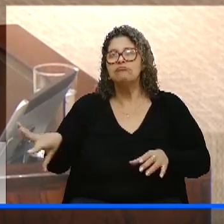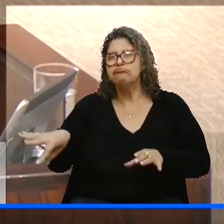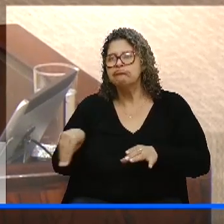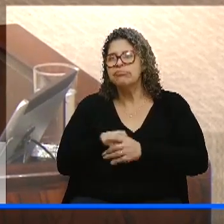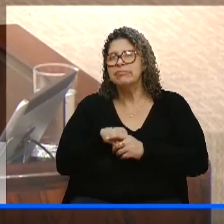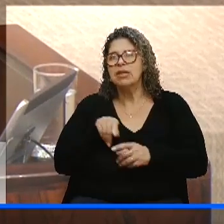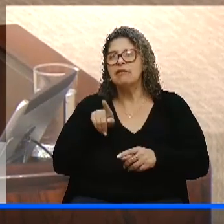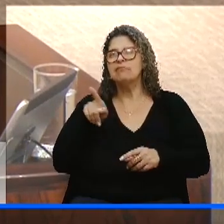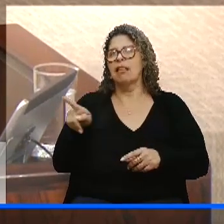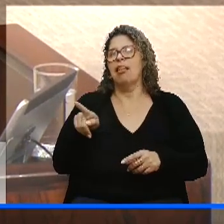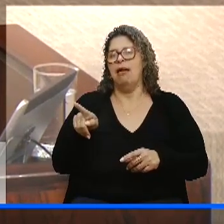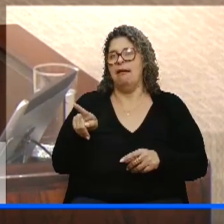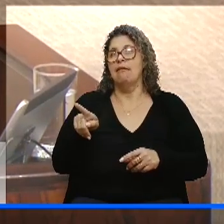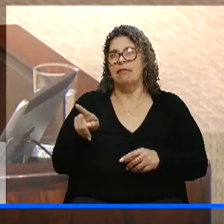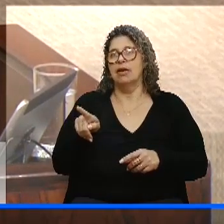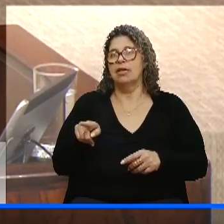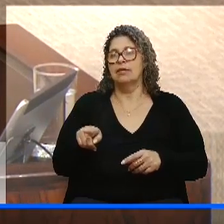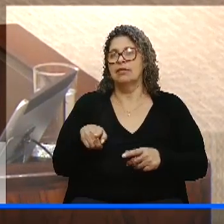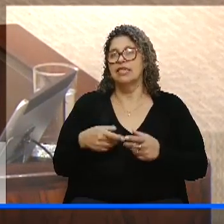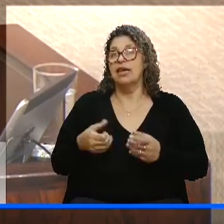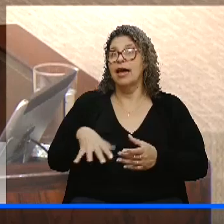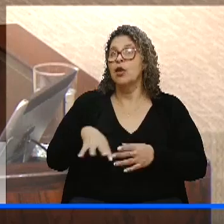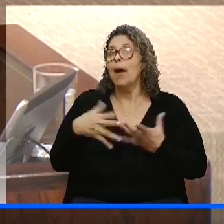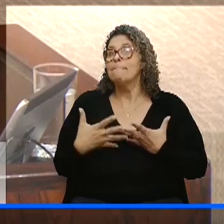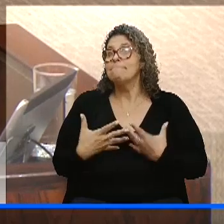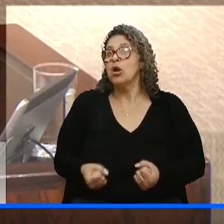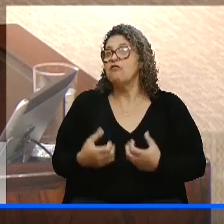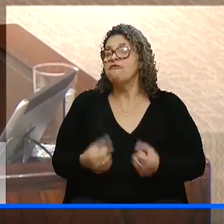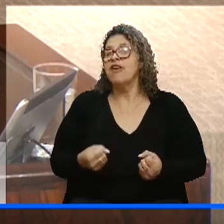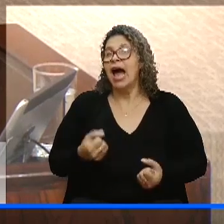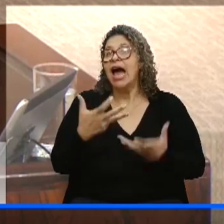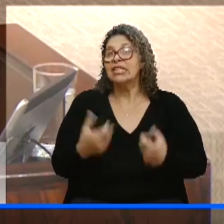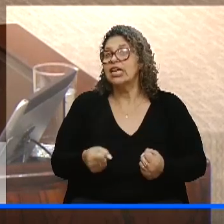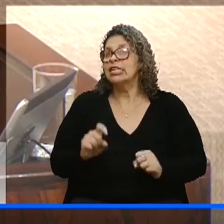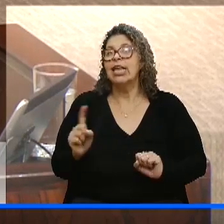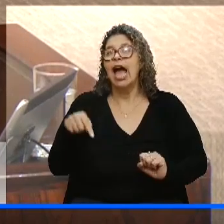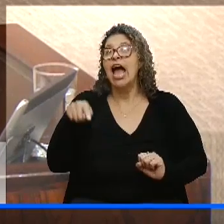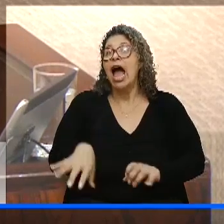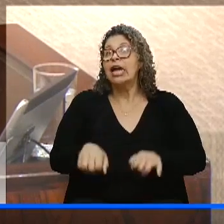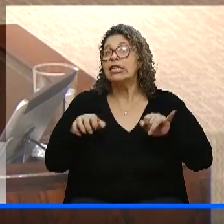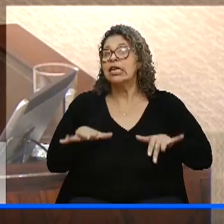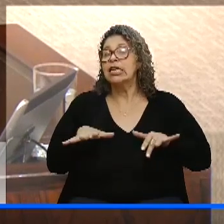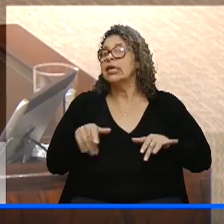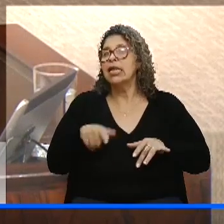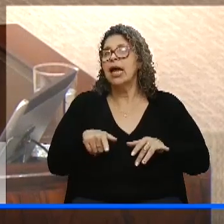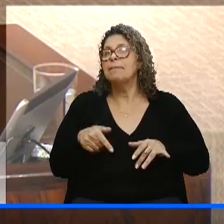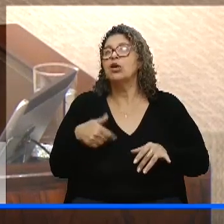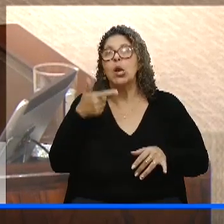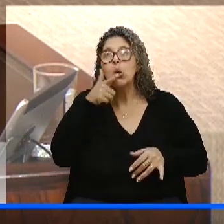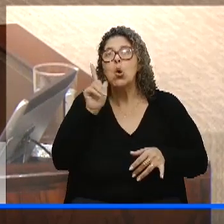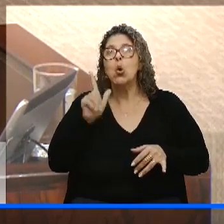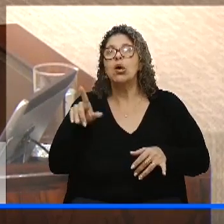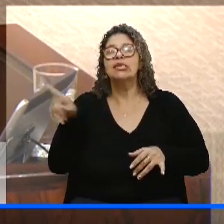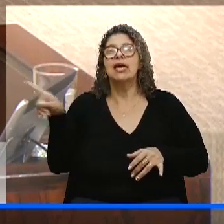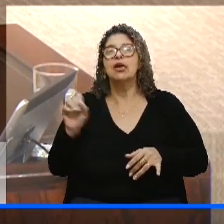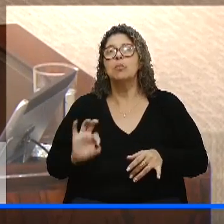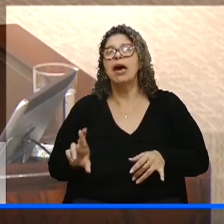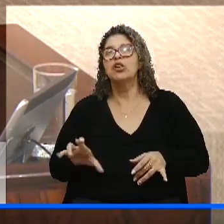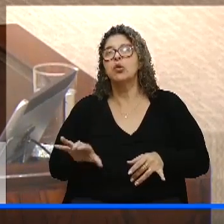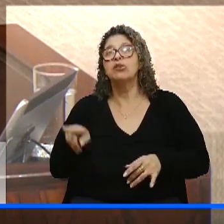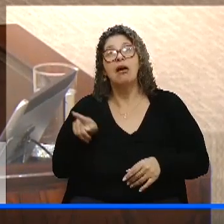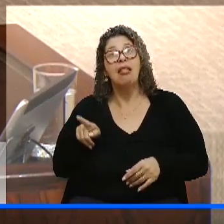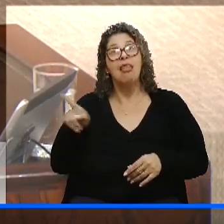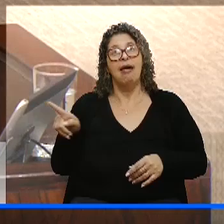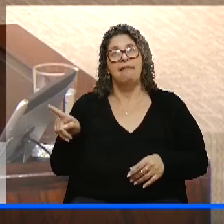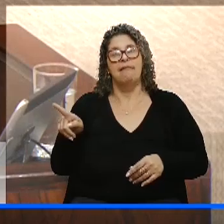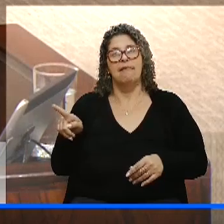sem contar que eles tentarão aprovar duas vezes aqui uma lei autorizando não conseguiram provar agora que ele não consegue aprovar eles fazem uma resolução interna então